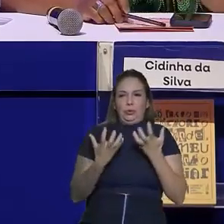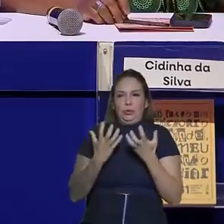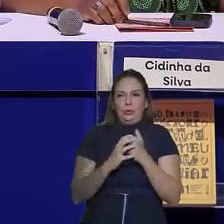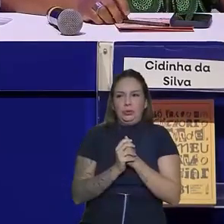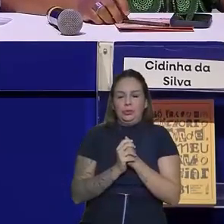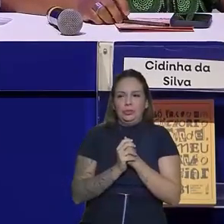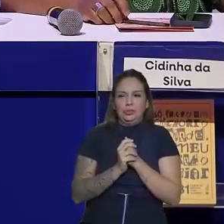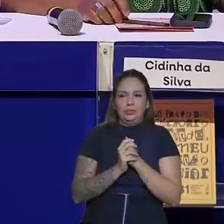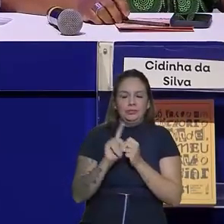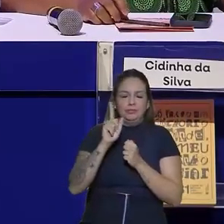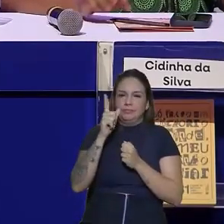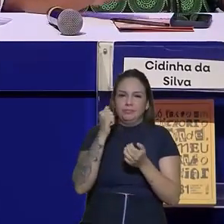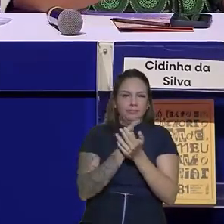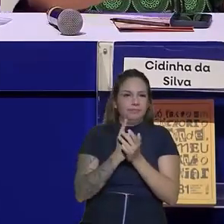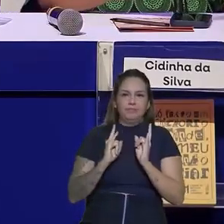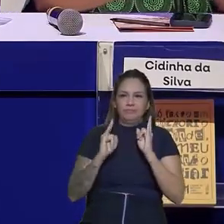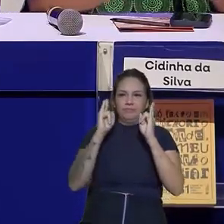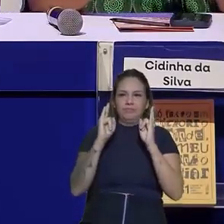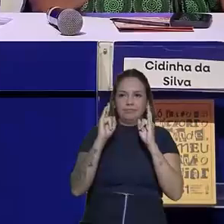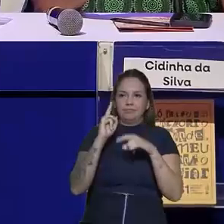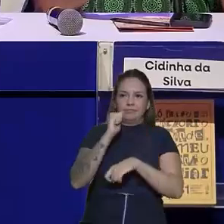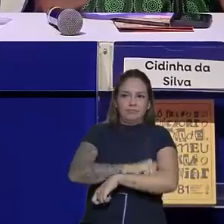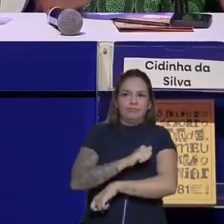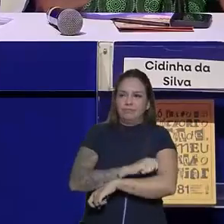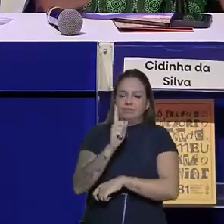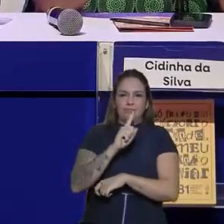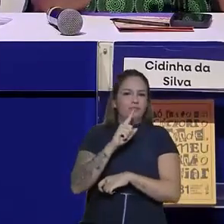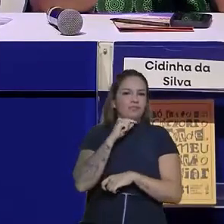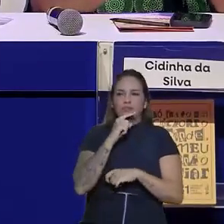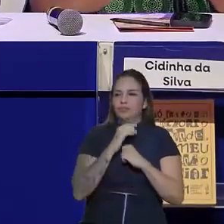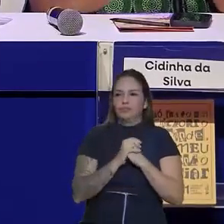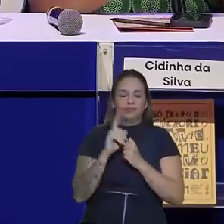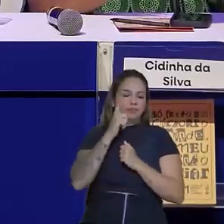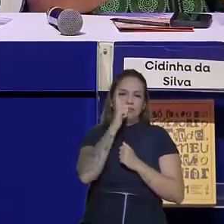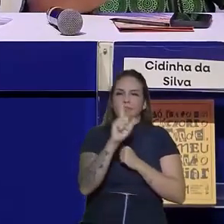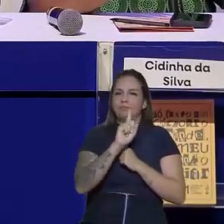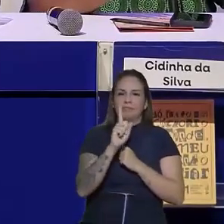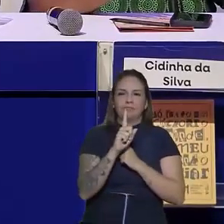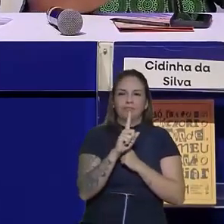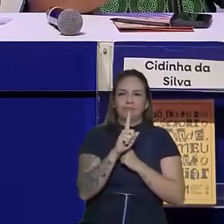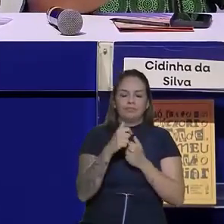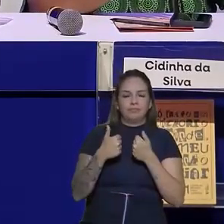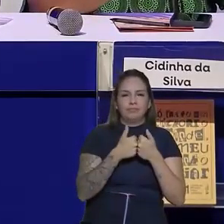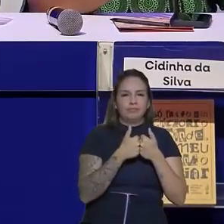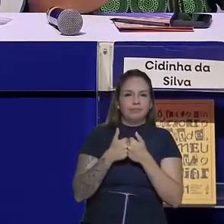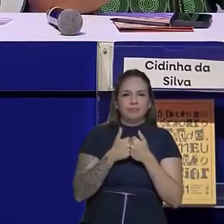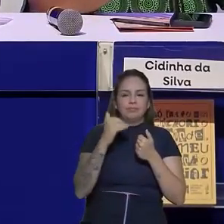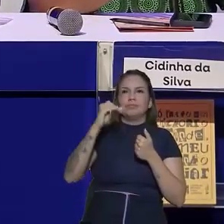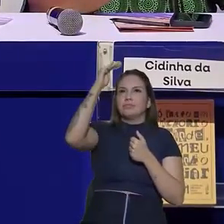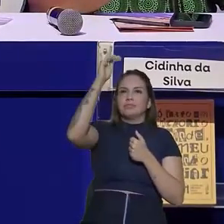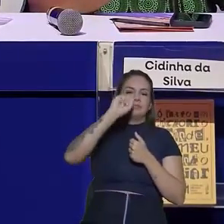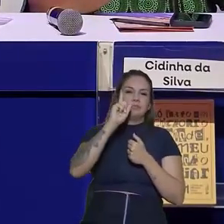fazer. Josiane não vai comprar o apartamento. Com esse tipo de janela, duvido. não conseguirá tomar parte da vizinha de cima,